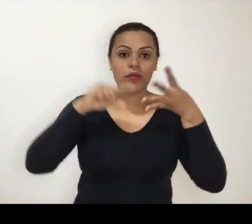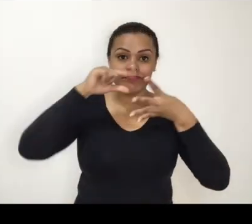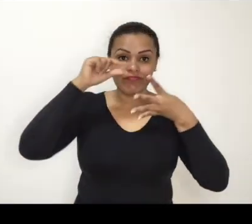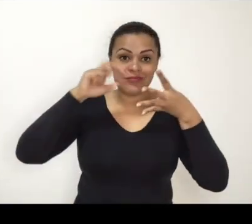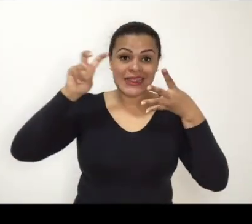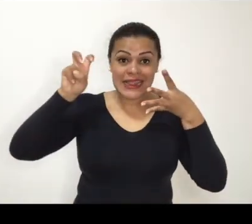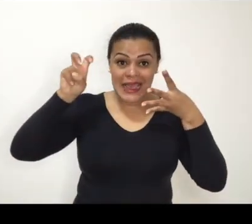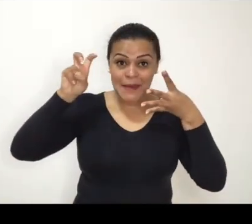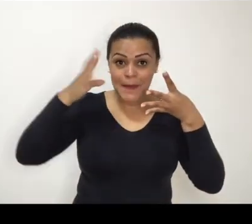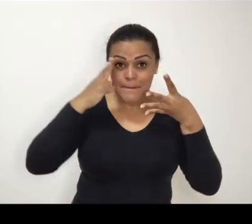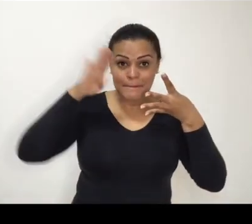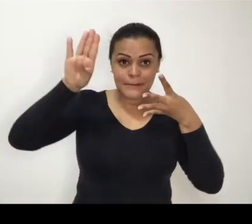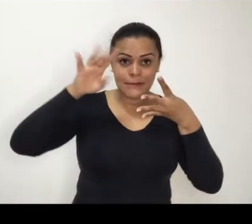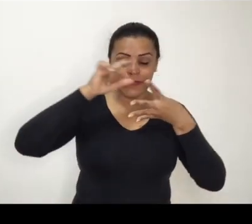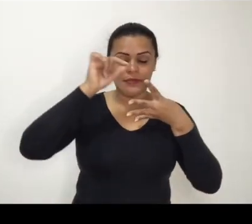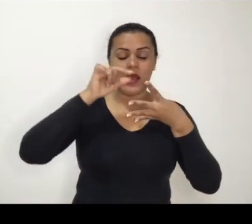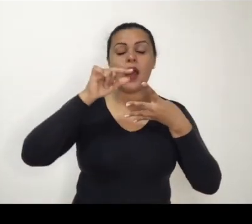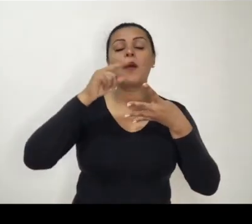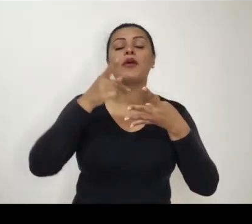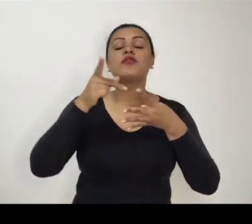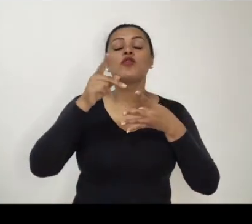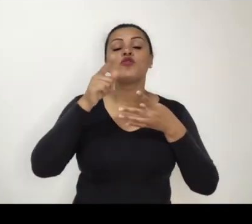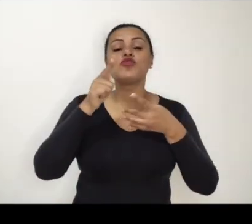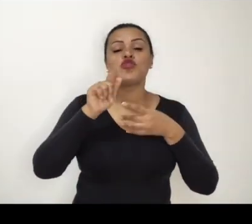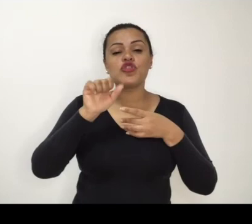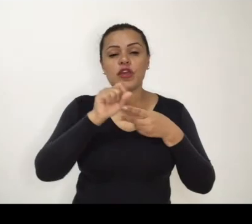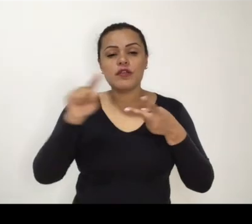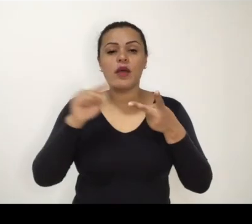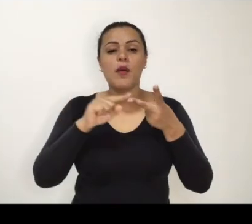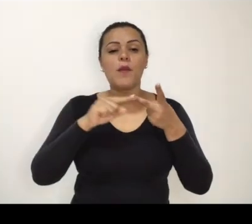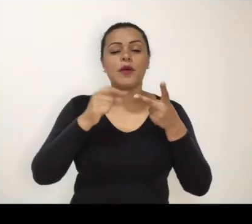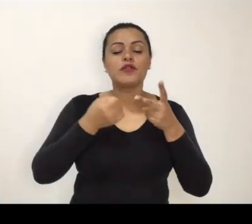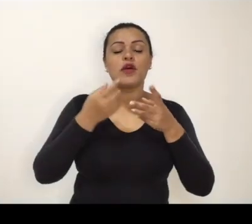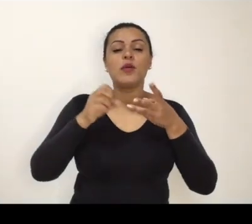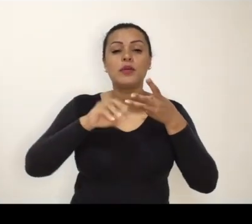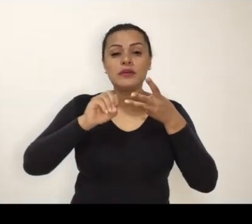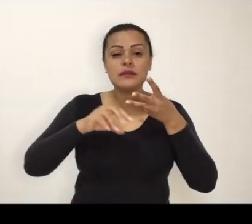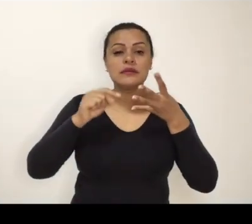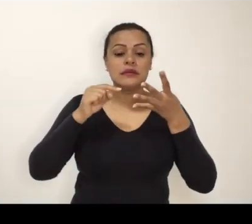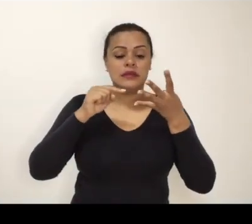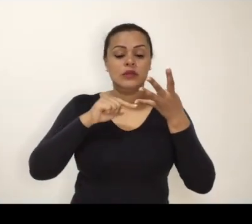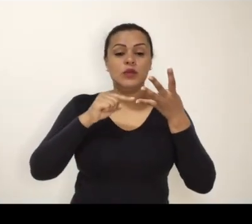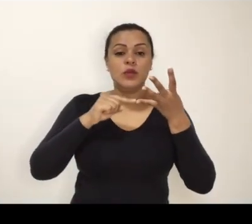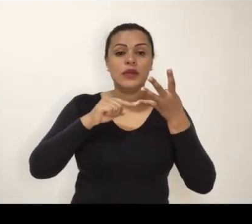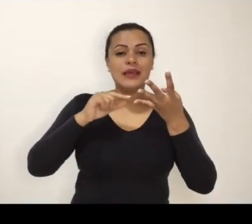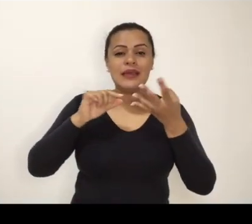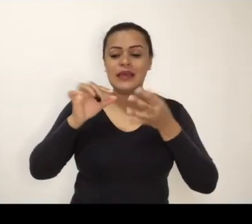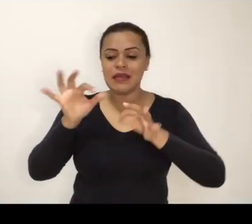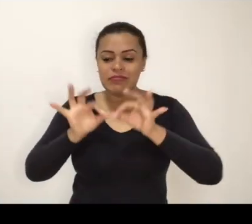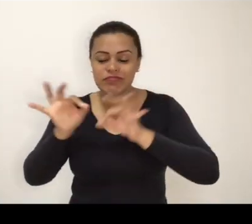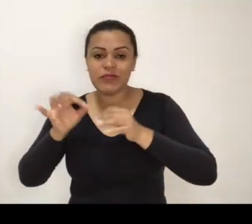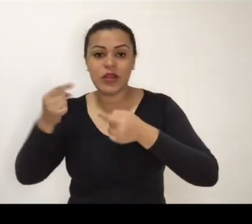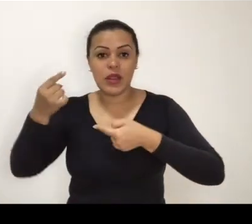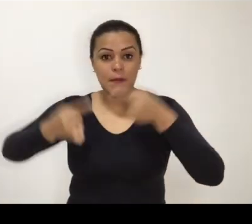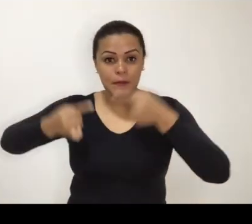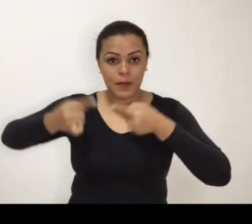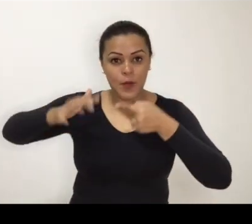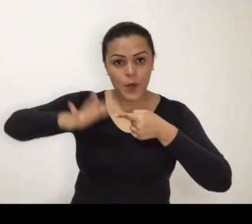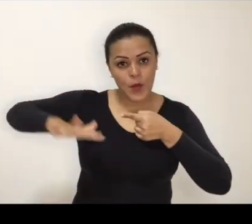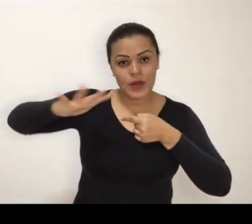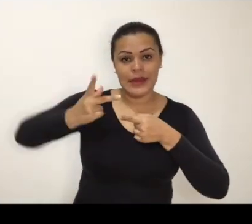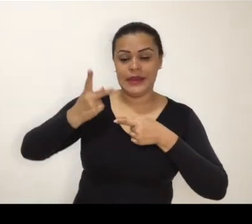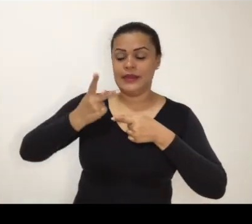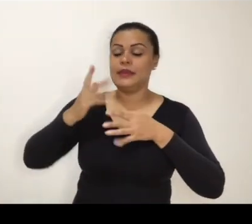gestão, criação, educação, e as articulações políticas, pensando sempre a dança de uma maneira